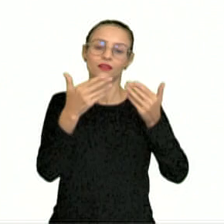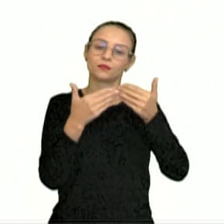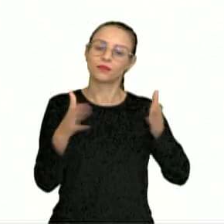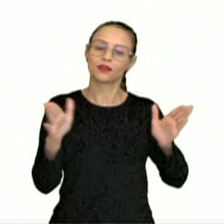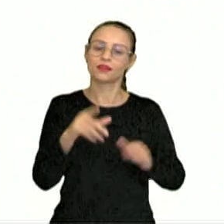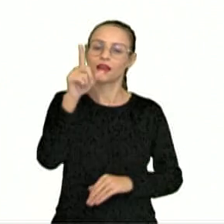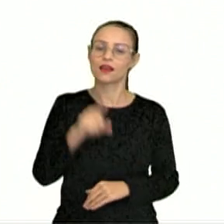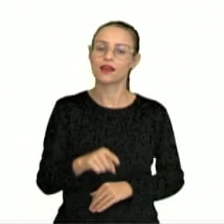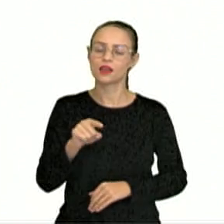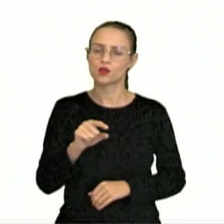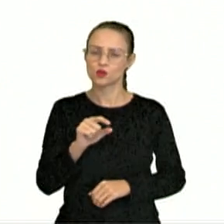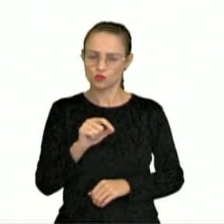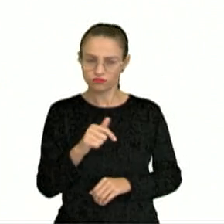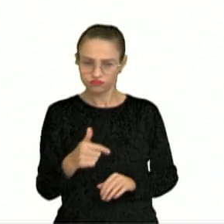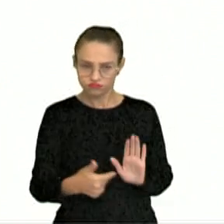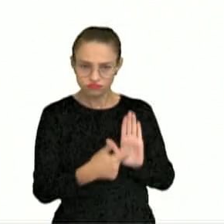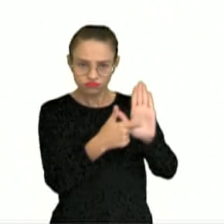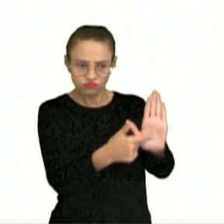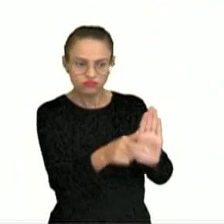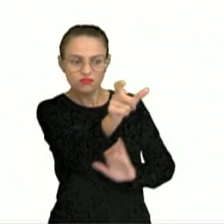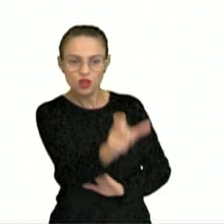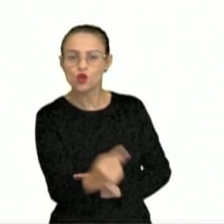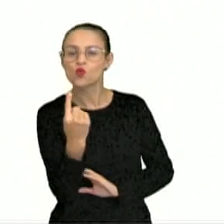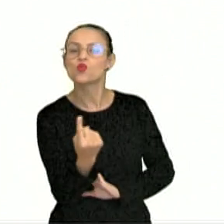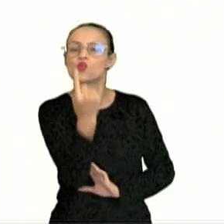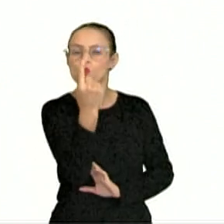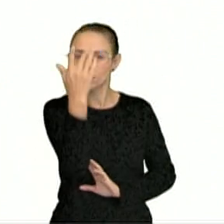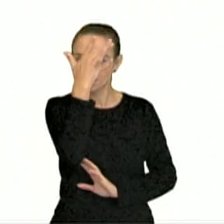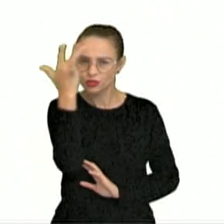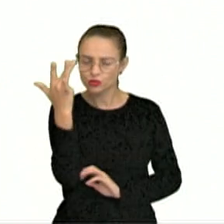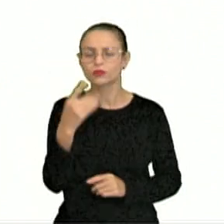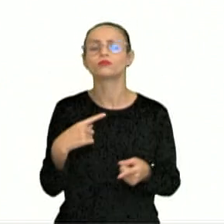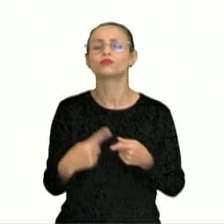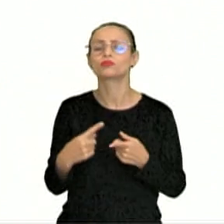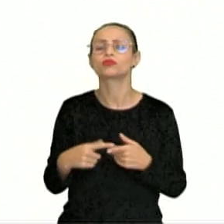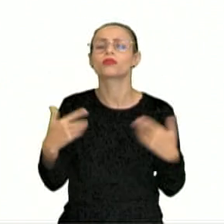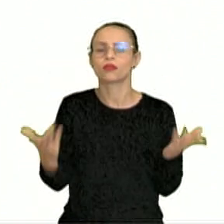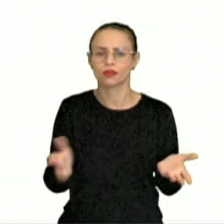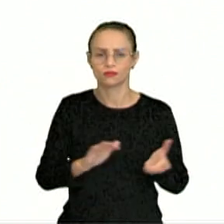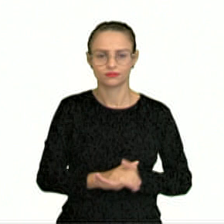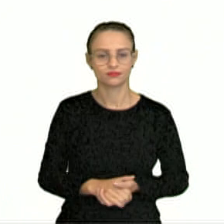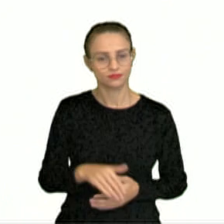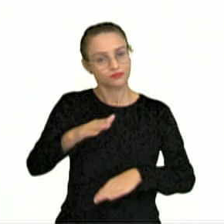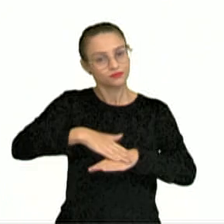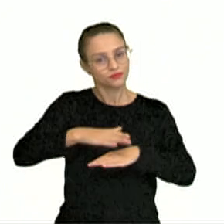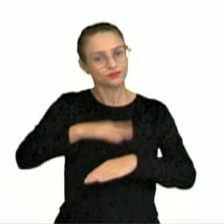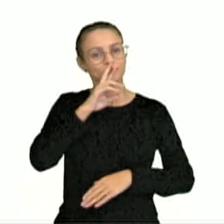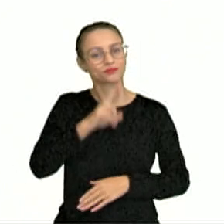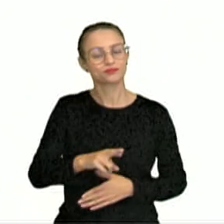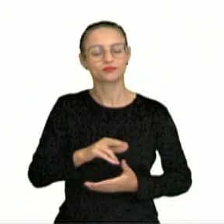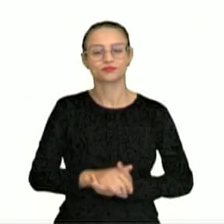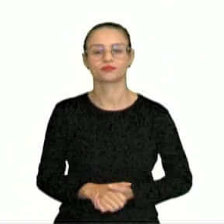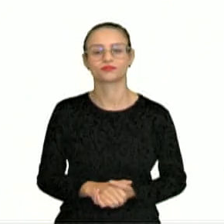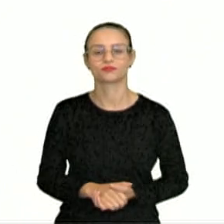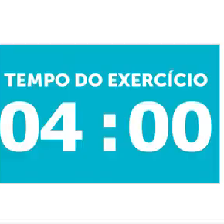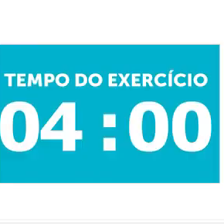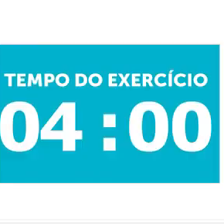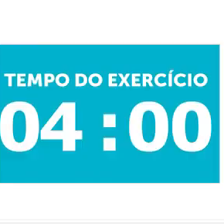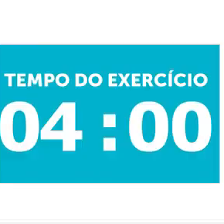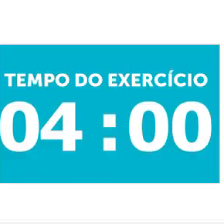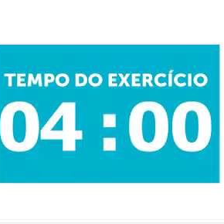é dirigida a um único destinatário? Por que isso acontece? Responda.